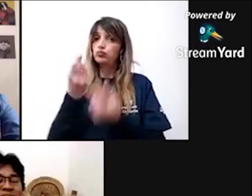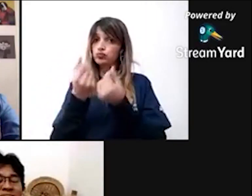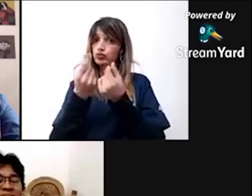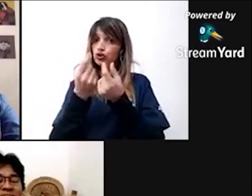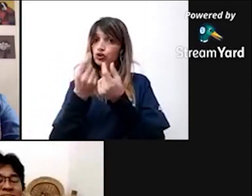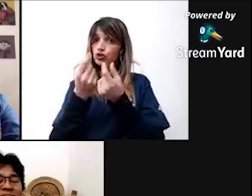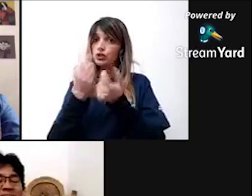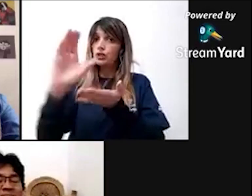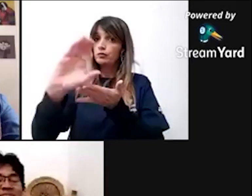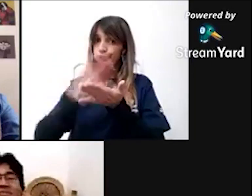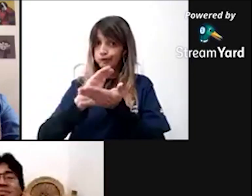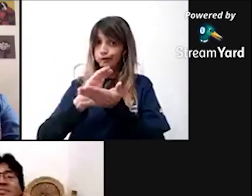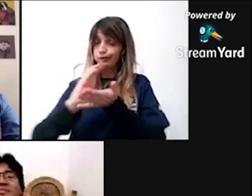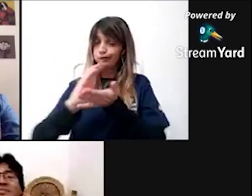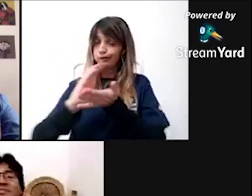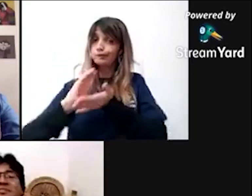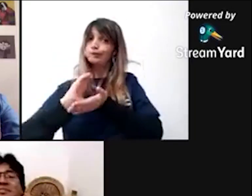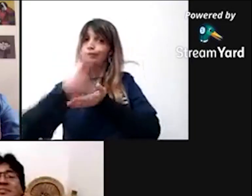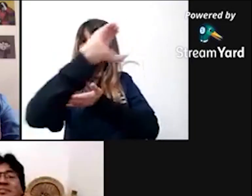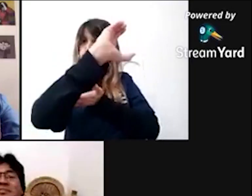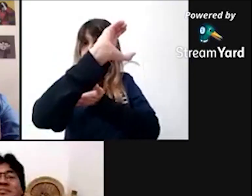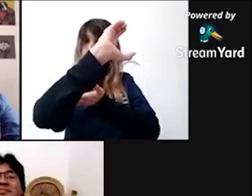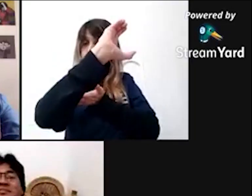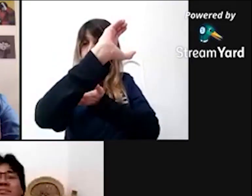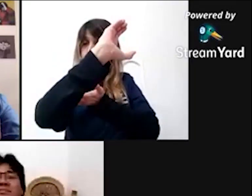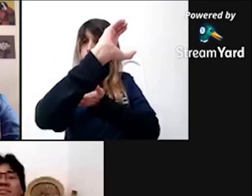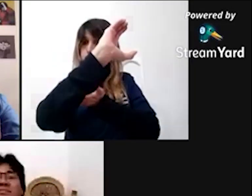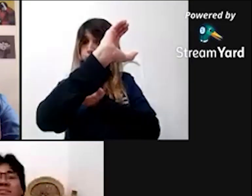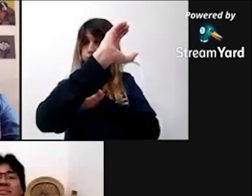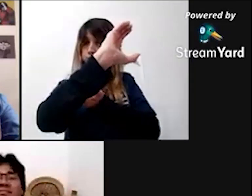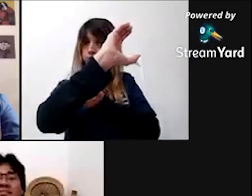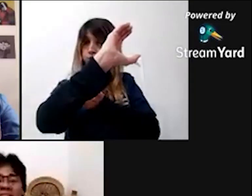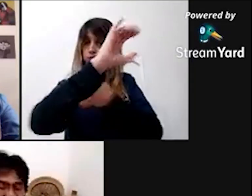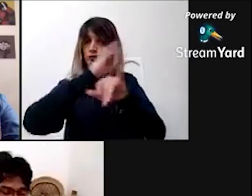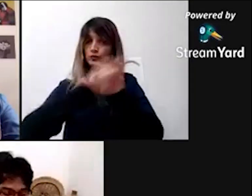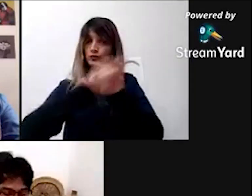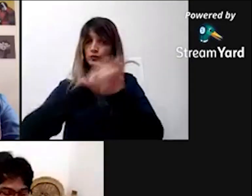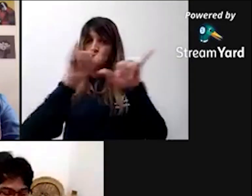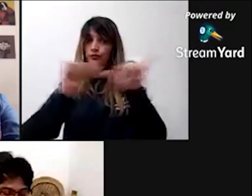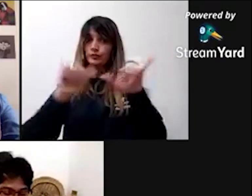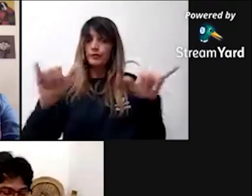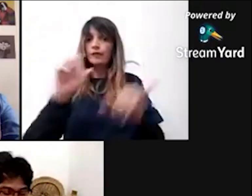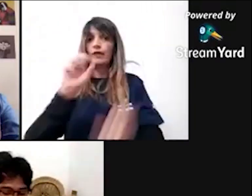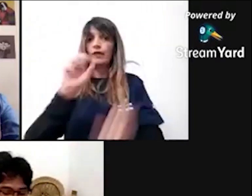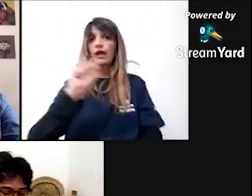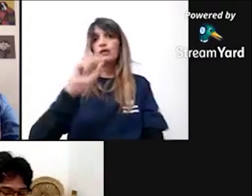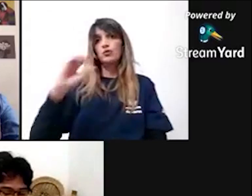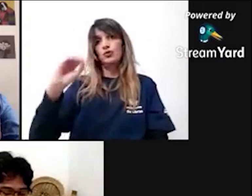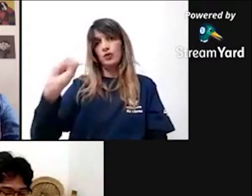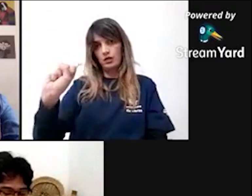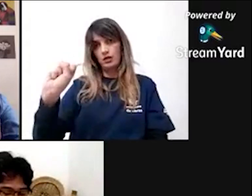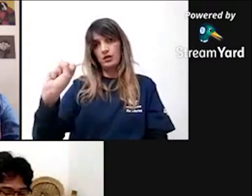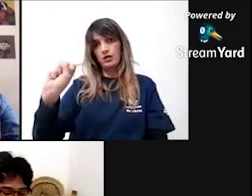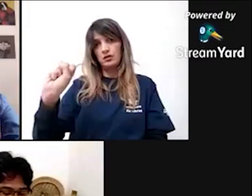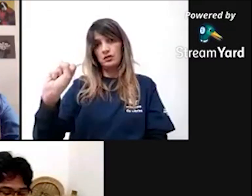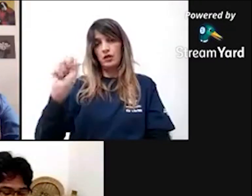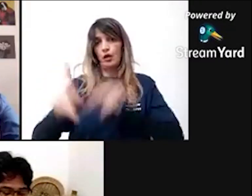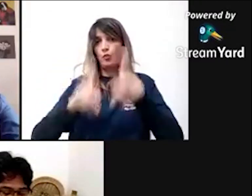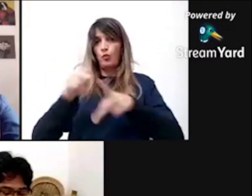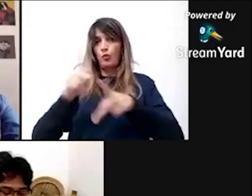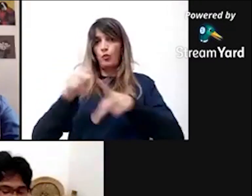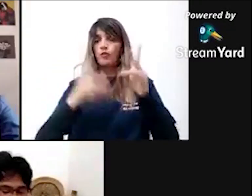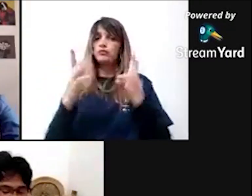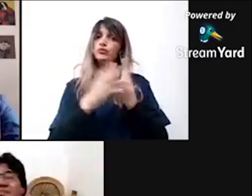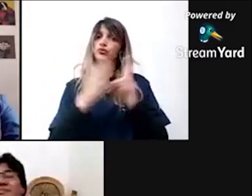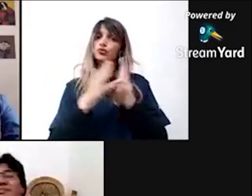vamos obter da venda dele, nós vamos mandar para essa campanha que chama SOS Povos Indígenas